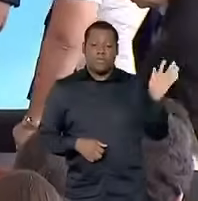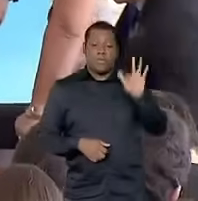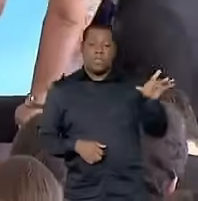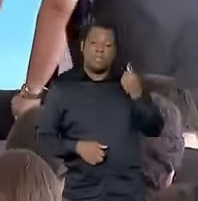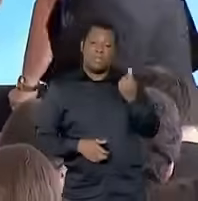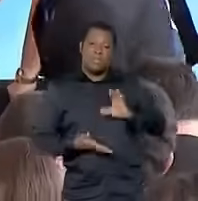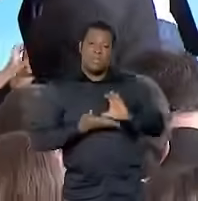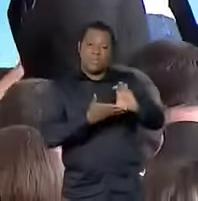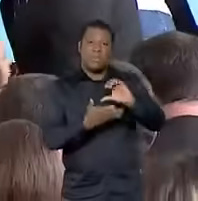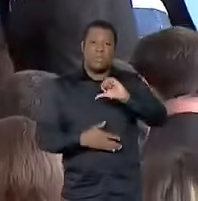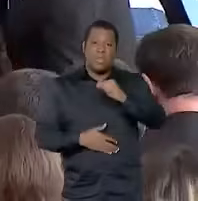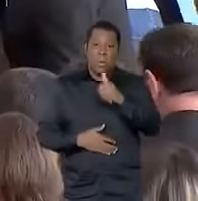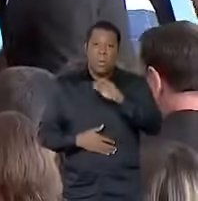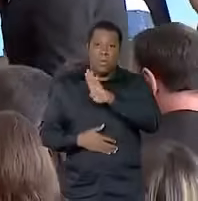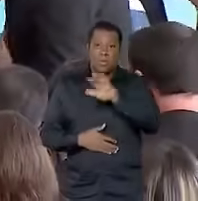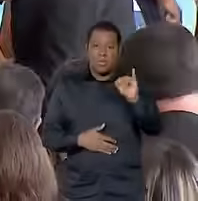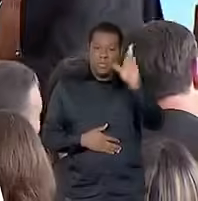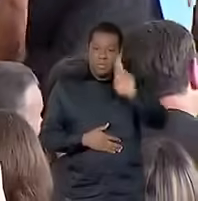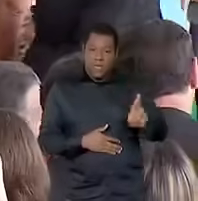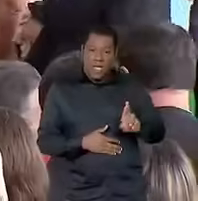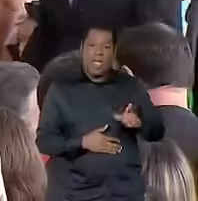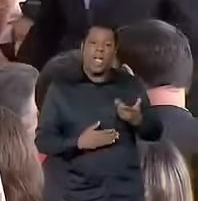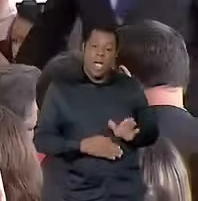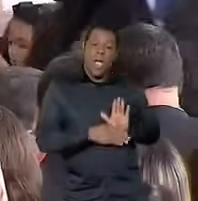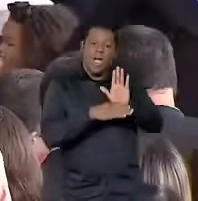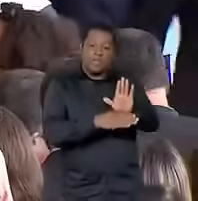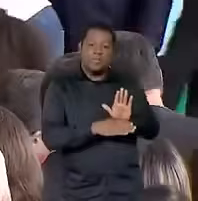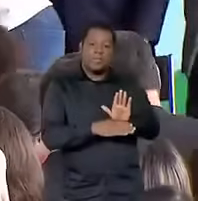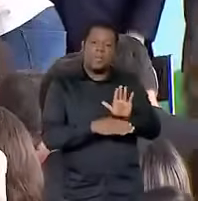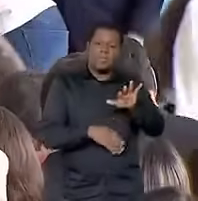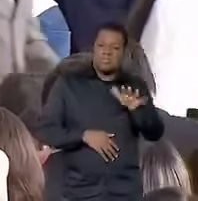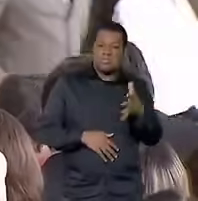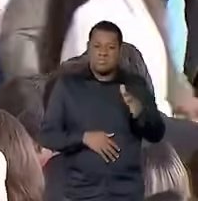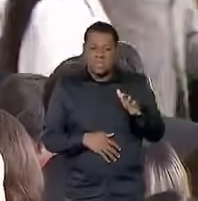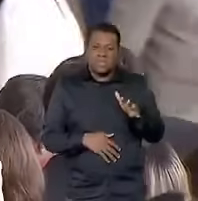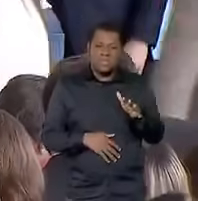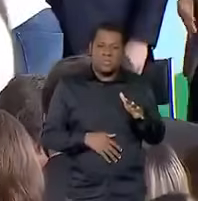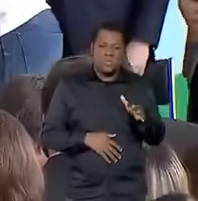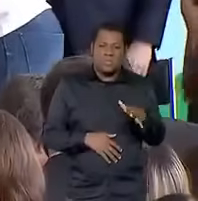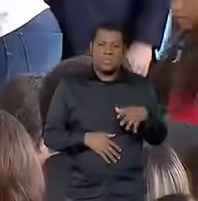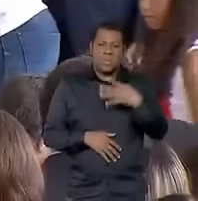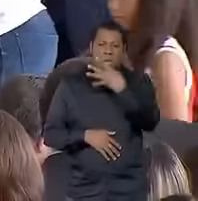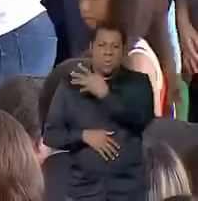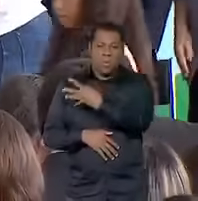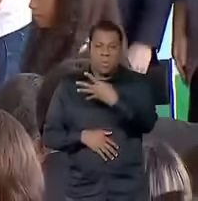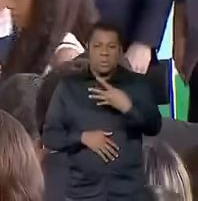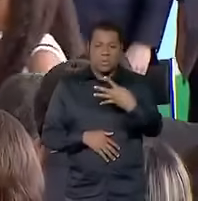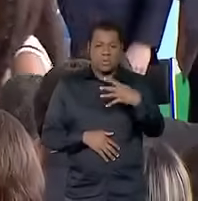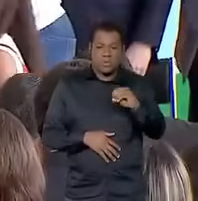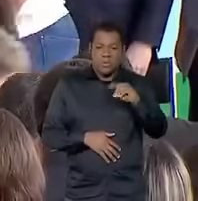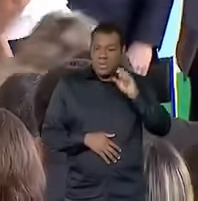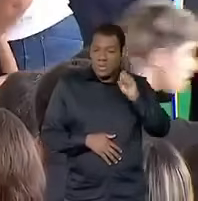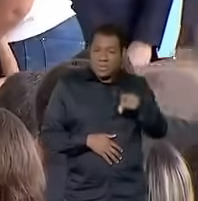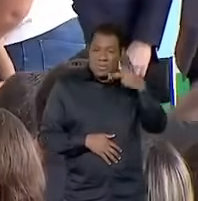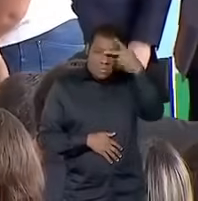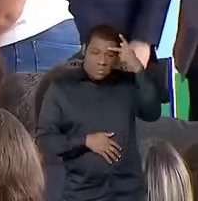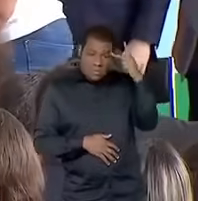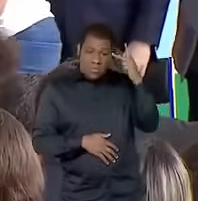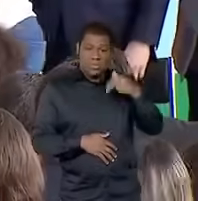milhões de reais e deve beneficiar cerca de 440 mil